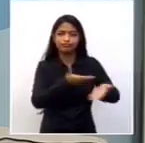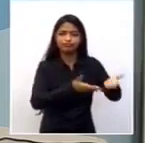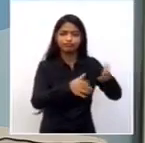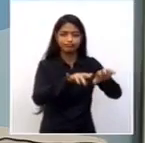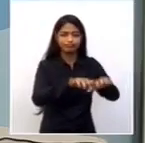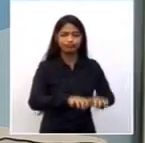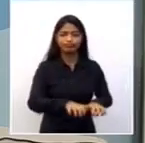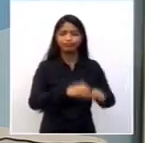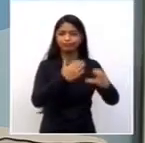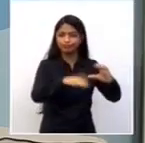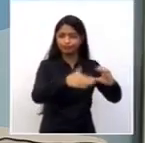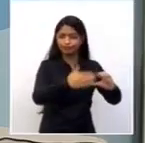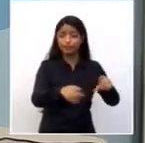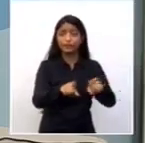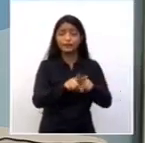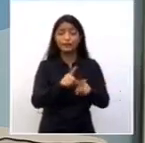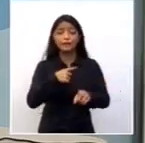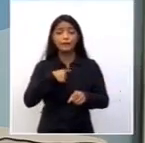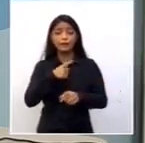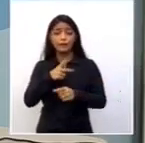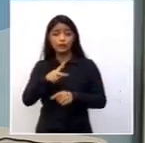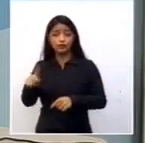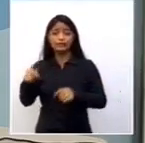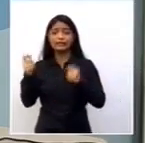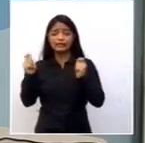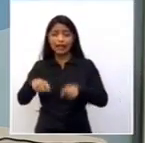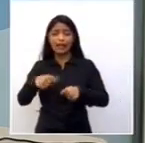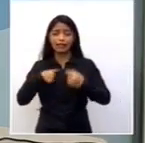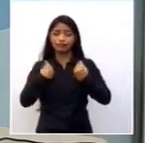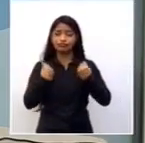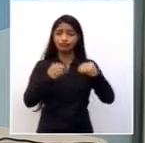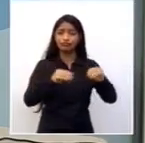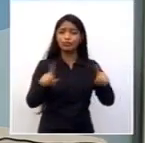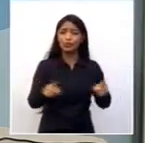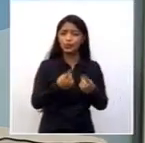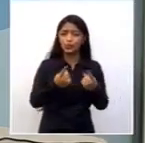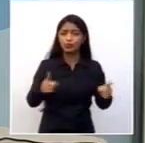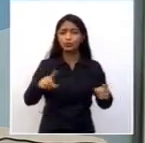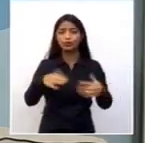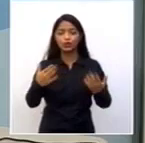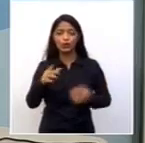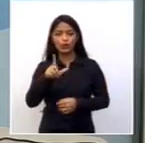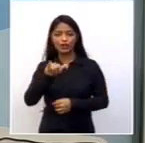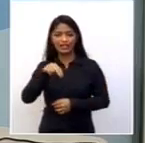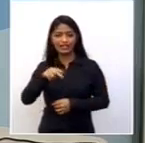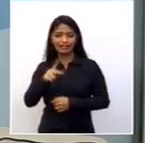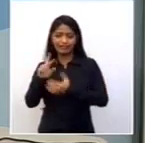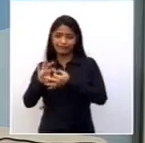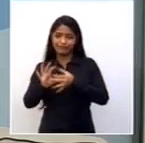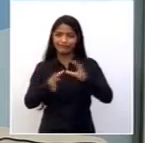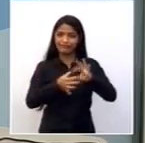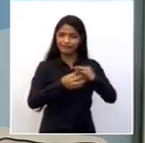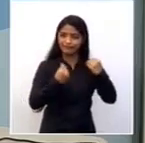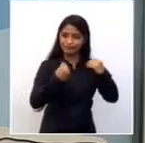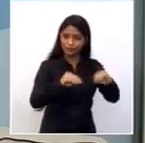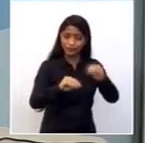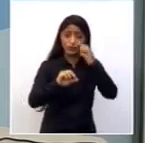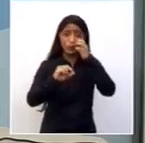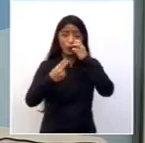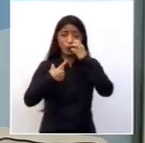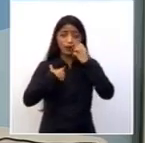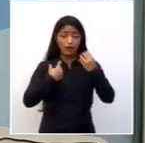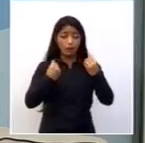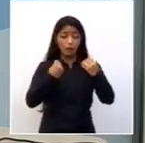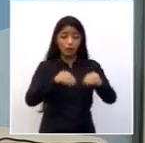O professor pode compartilhar músicas, links, realizar linhas do tempo e